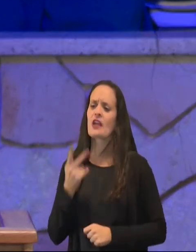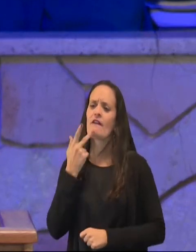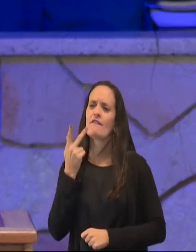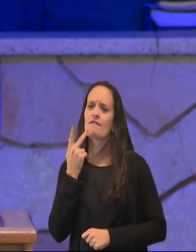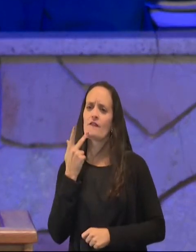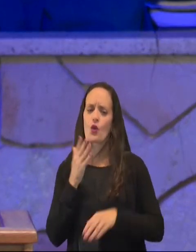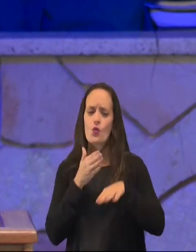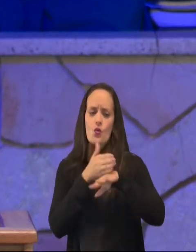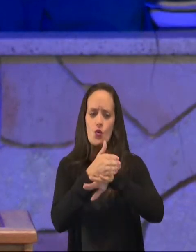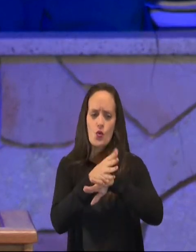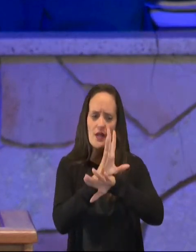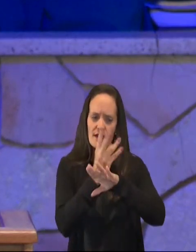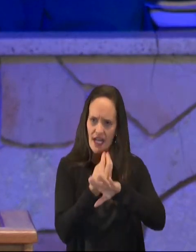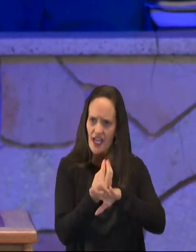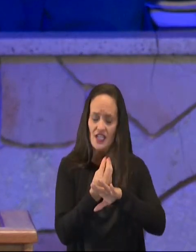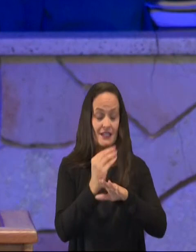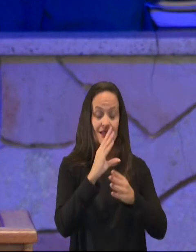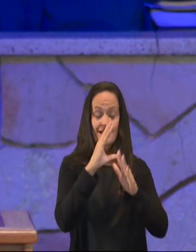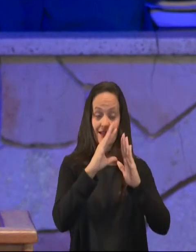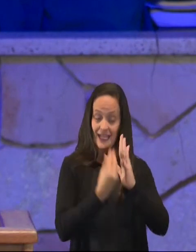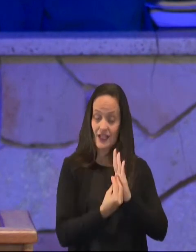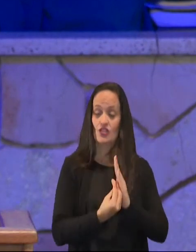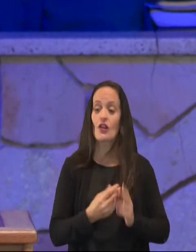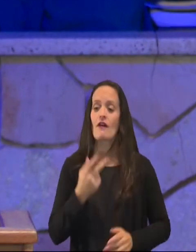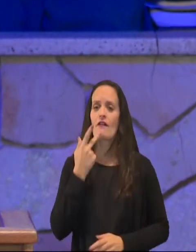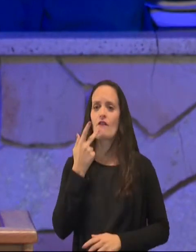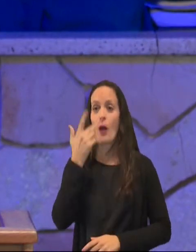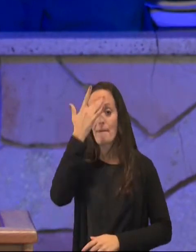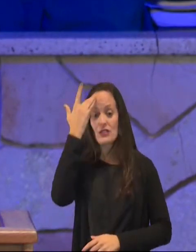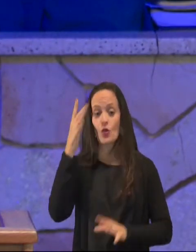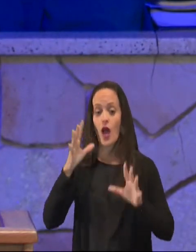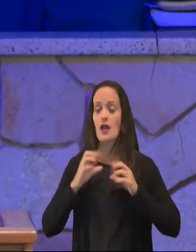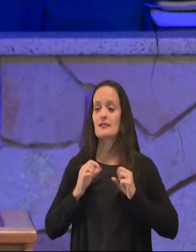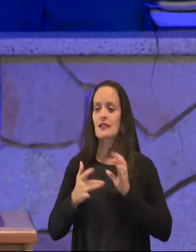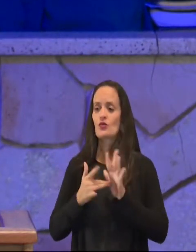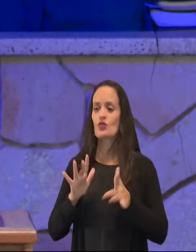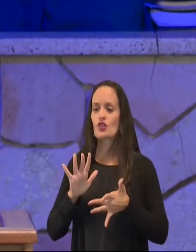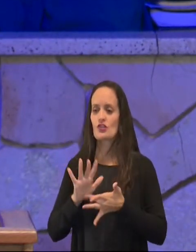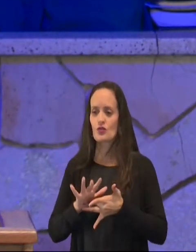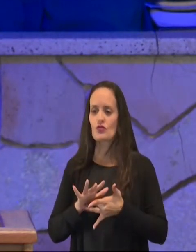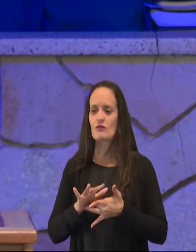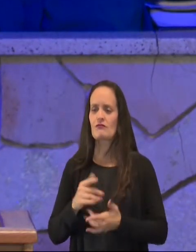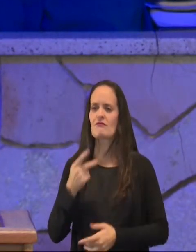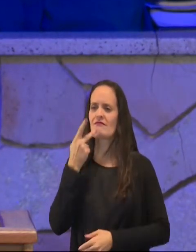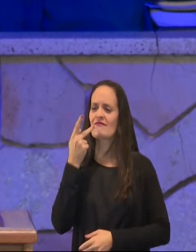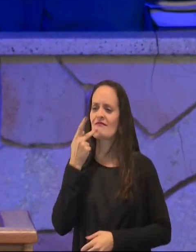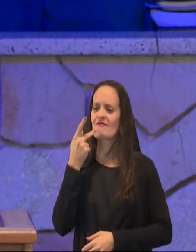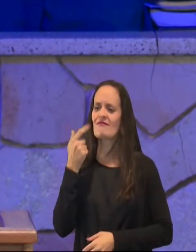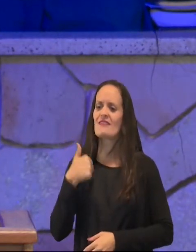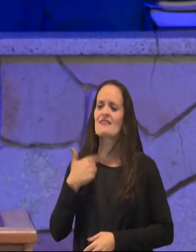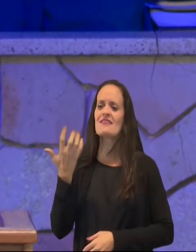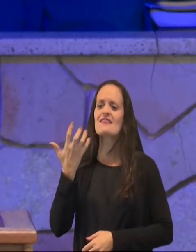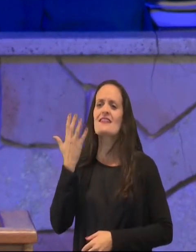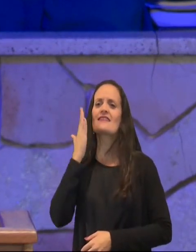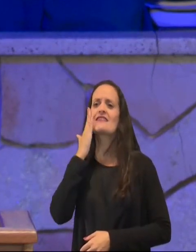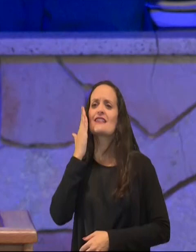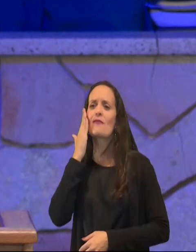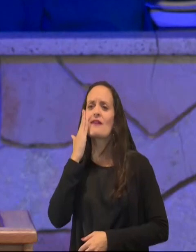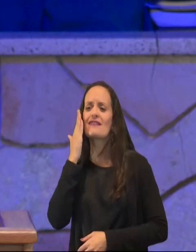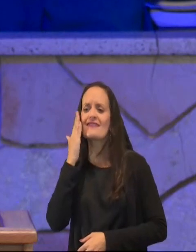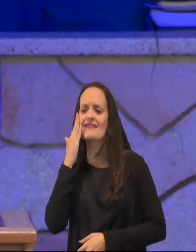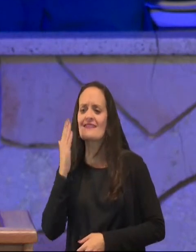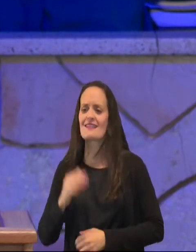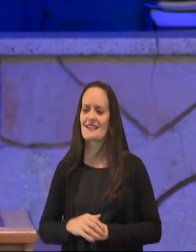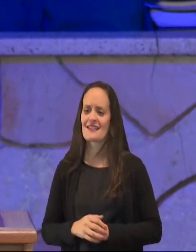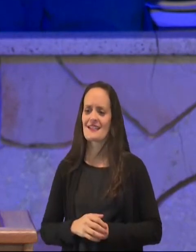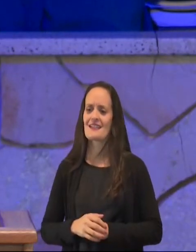onde ele atuou, uma pessoa aceitou Jesus e disseram para ele: pastor, esse homem é o matador da cidade, ele mata pessoas. E